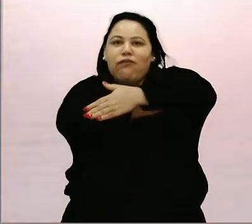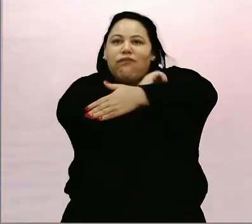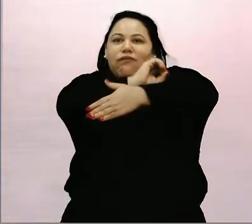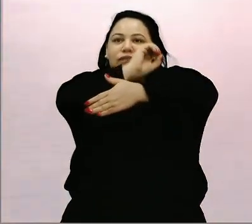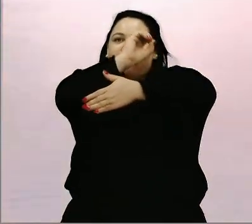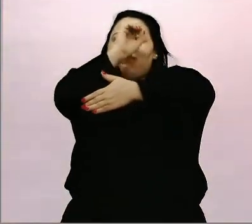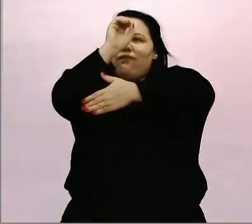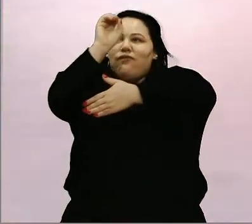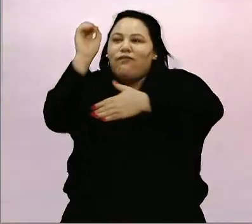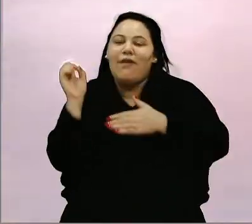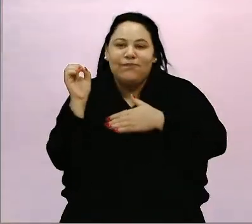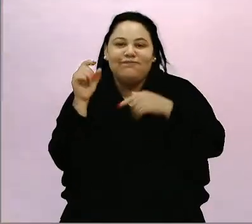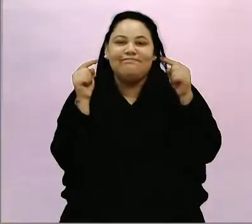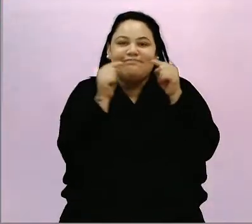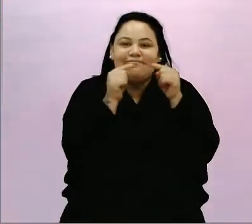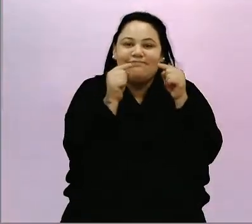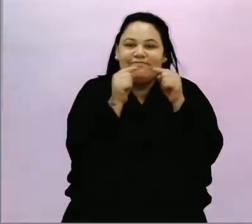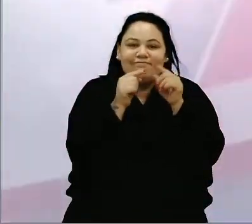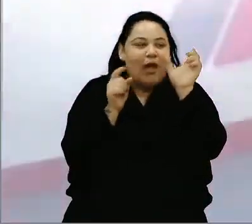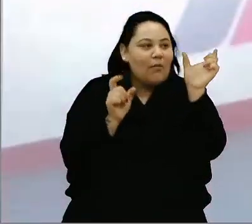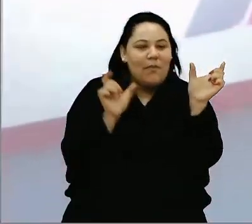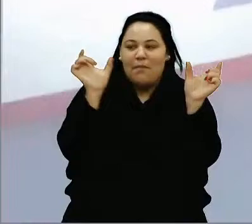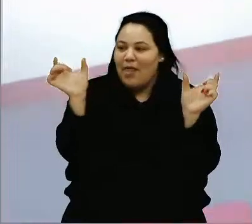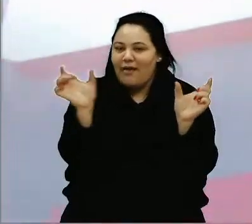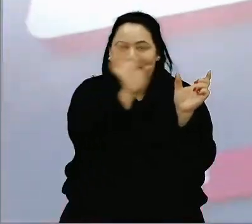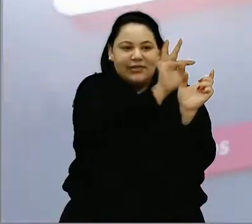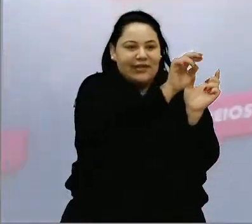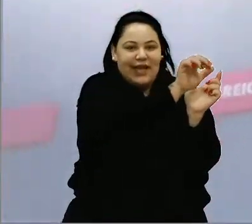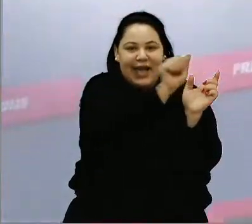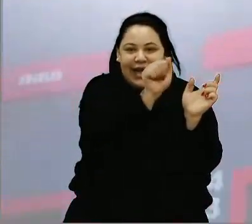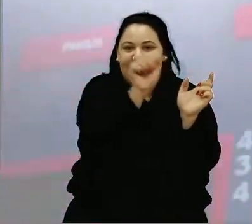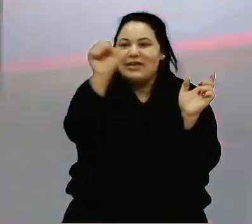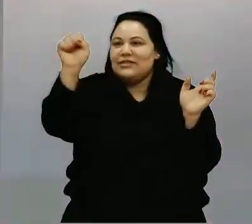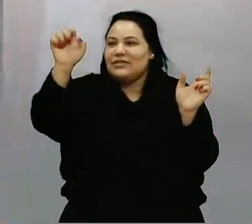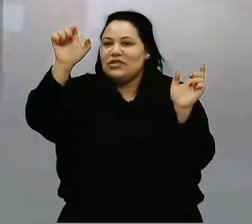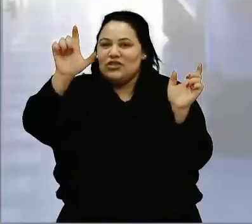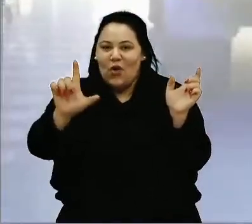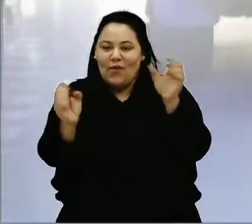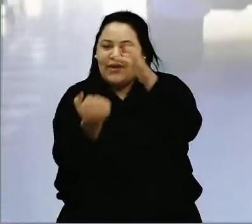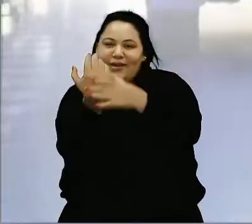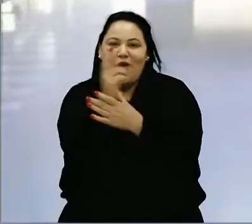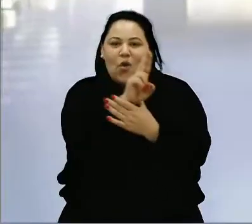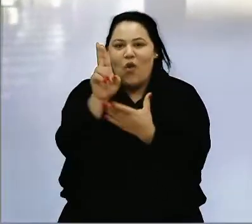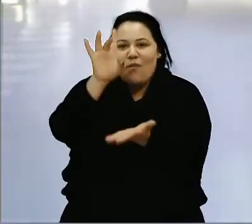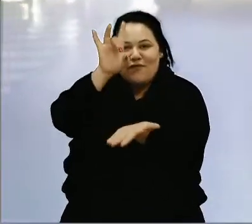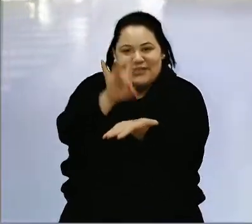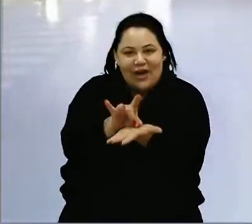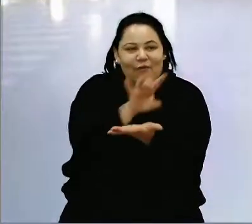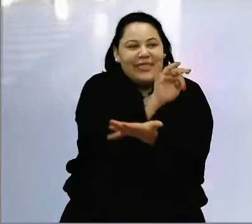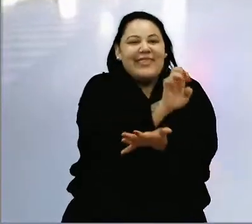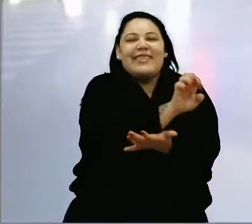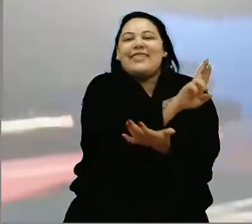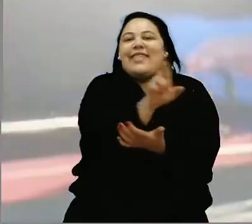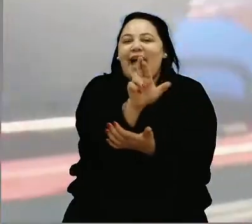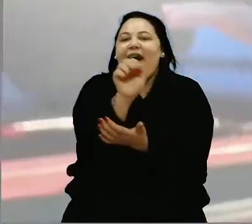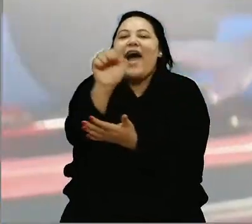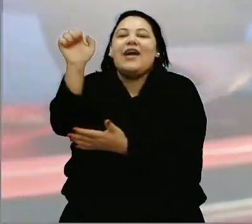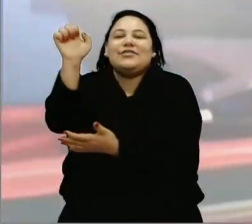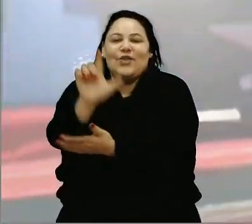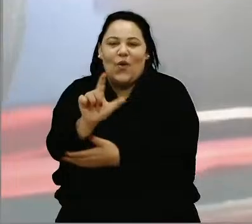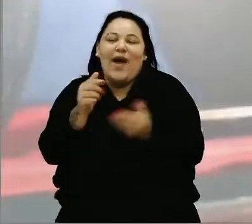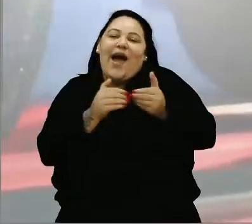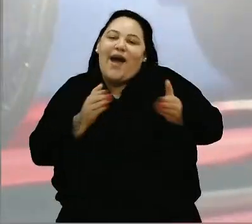sol originou o nome TerraSol. Neste ano de 2024, a TerraSol abriu as portas para uma nova